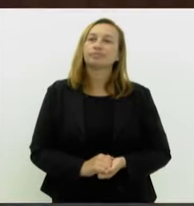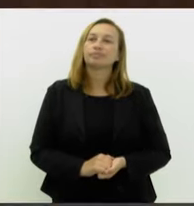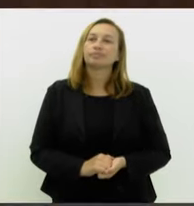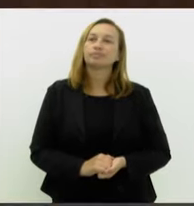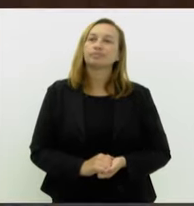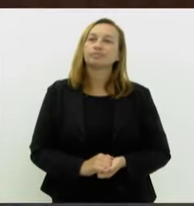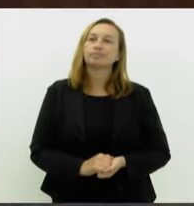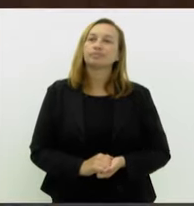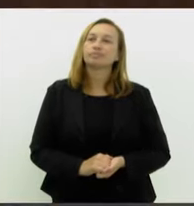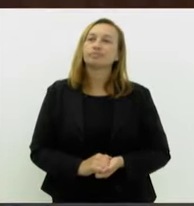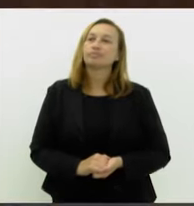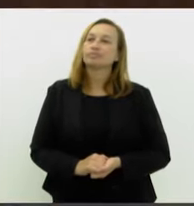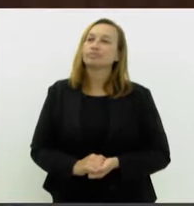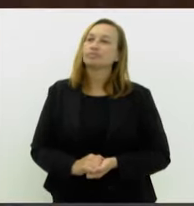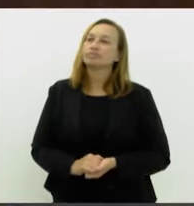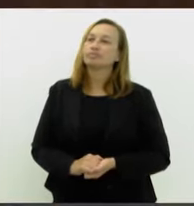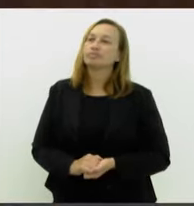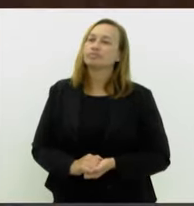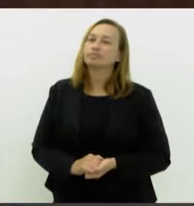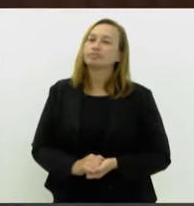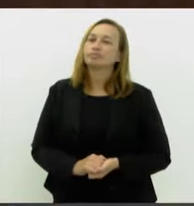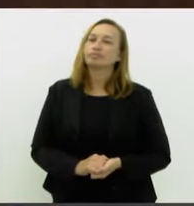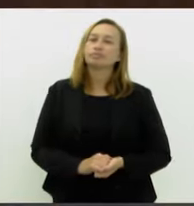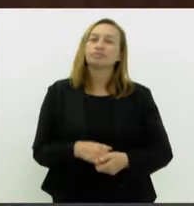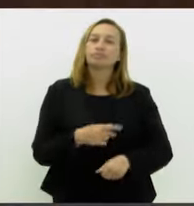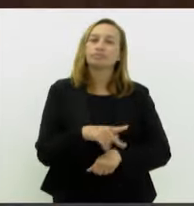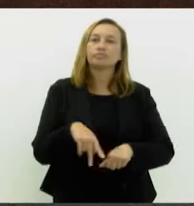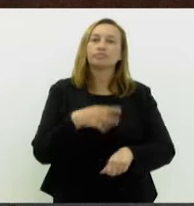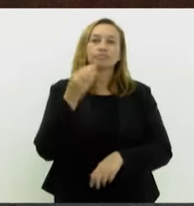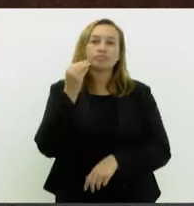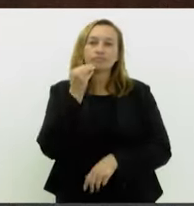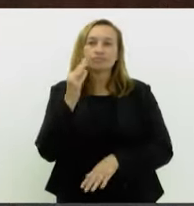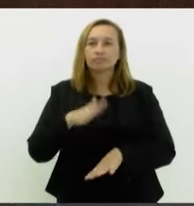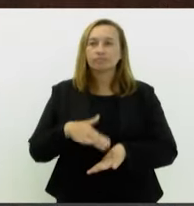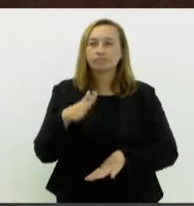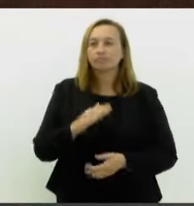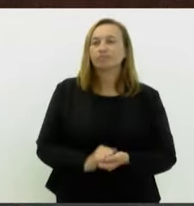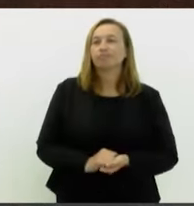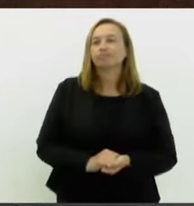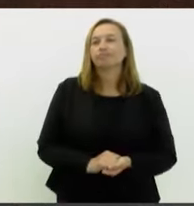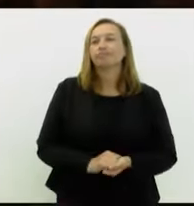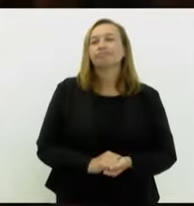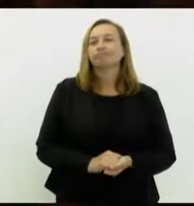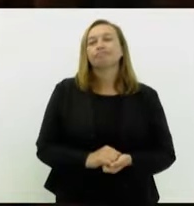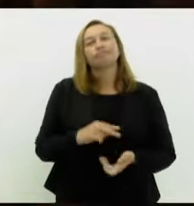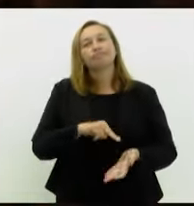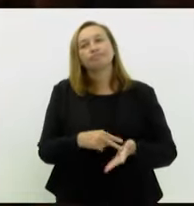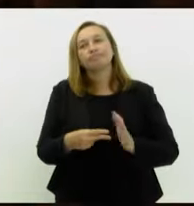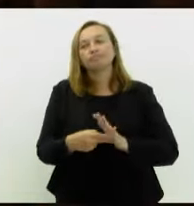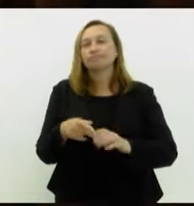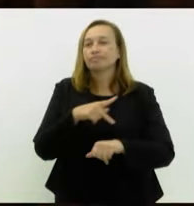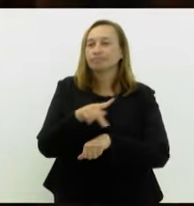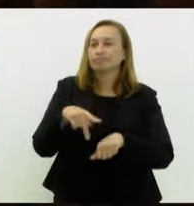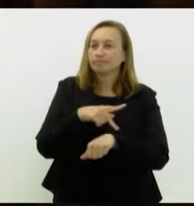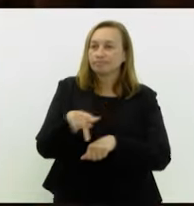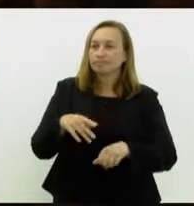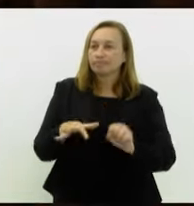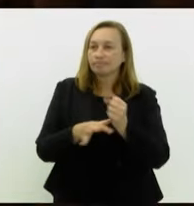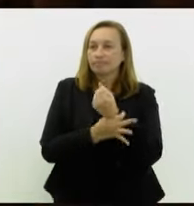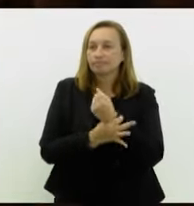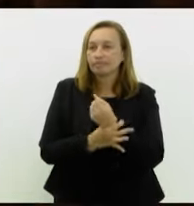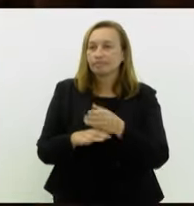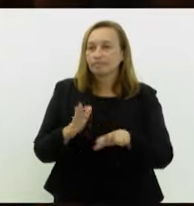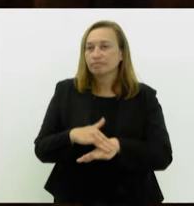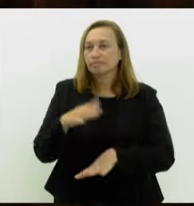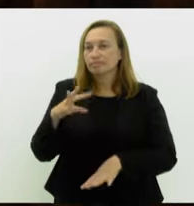obgada significa um país com mais oportunidades significa um país mais seguro para